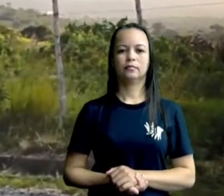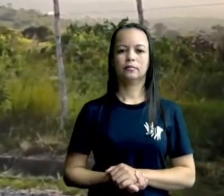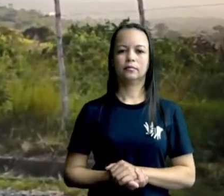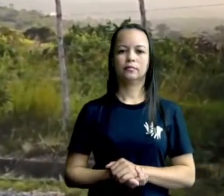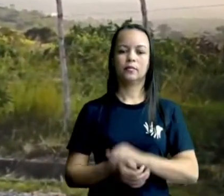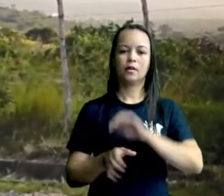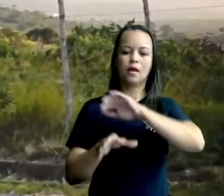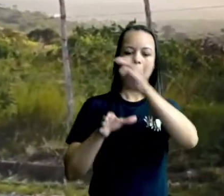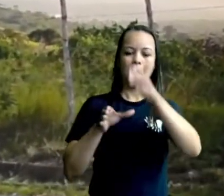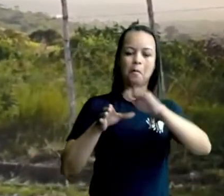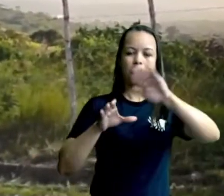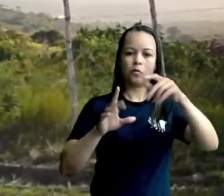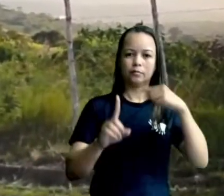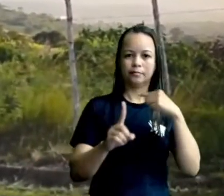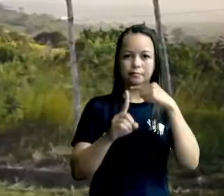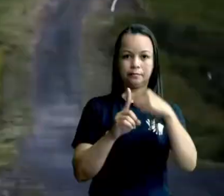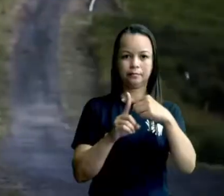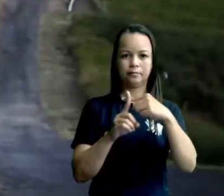Monte das Tabocas.